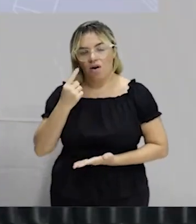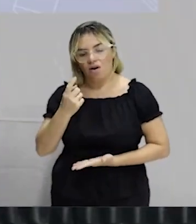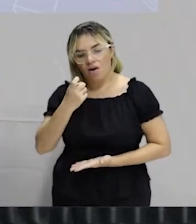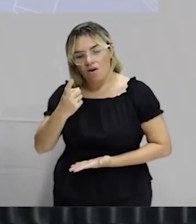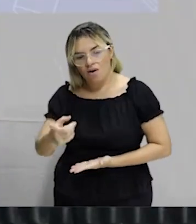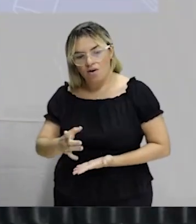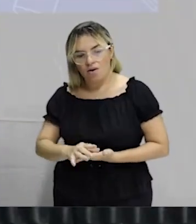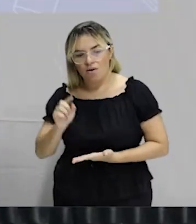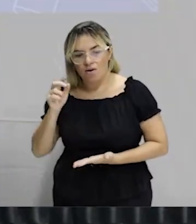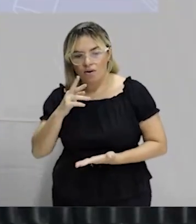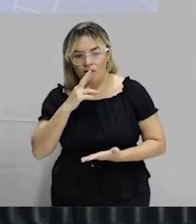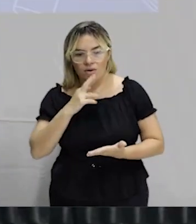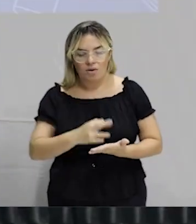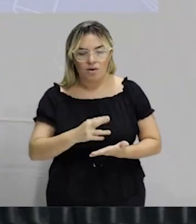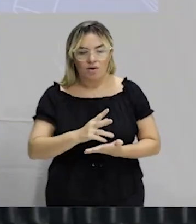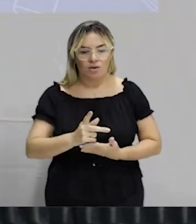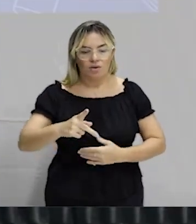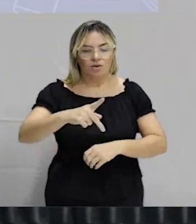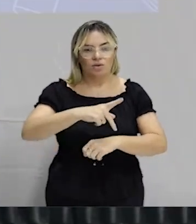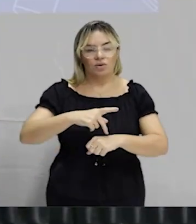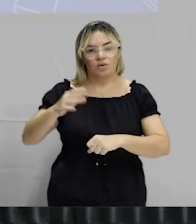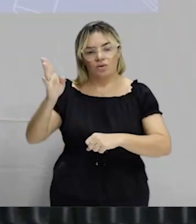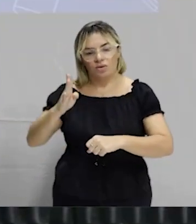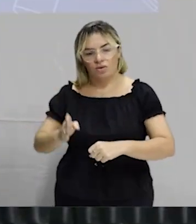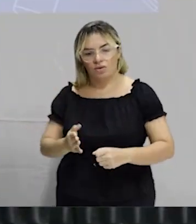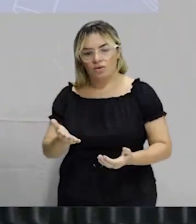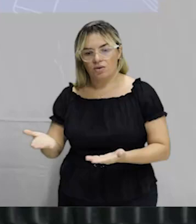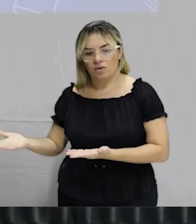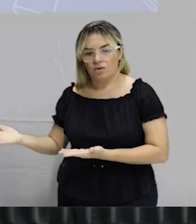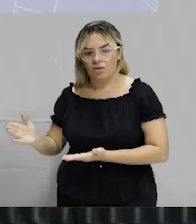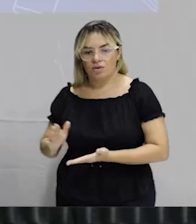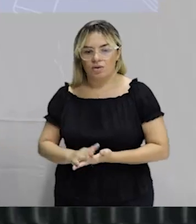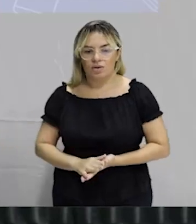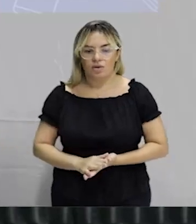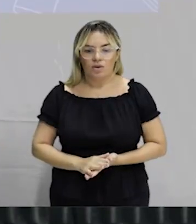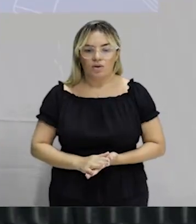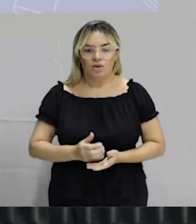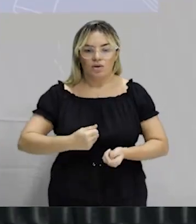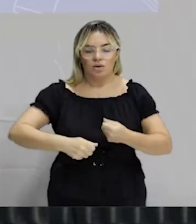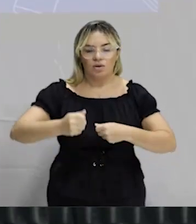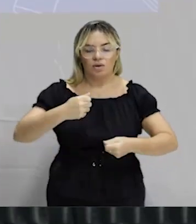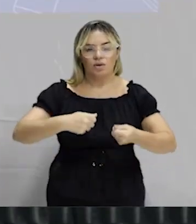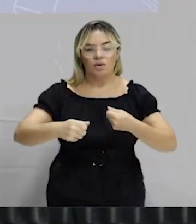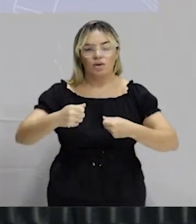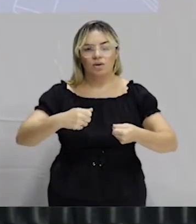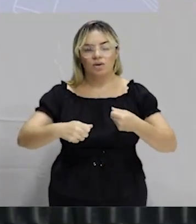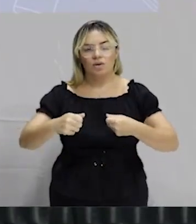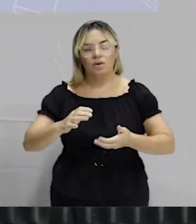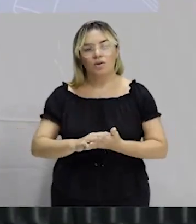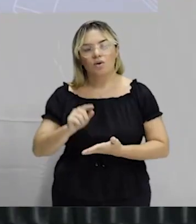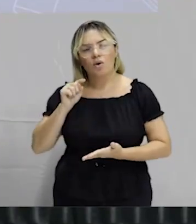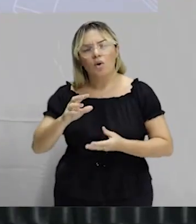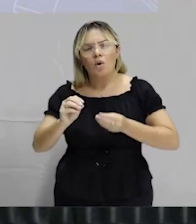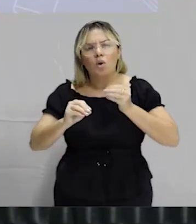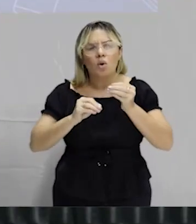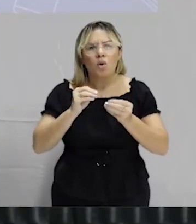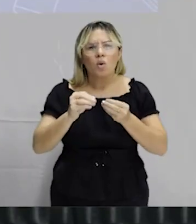uma resposta do Estado brasileiro à conjuntura econômica mencionada. Ou seja, como é que o Estado